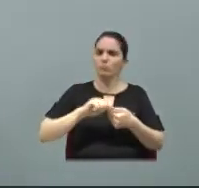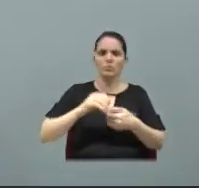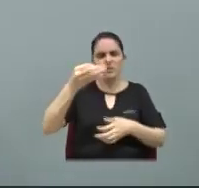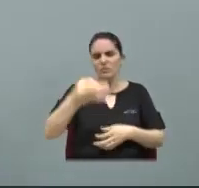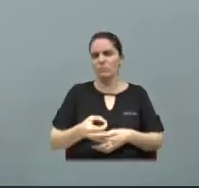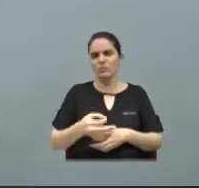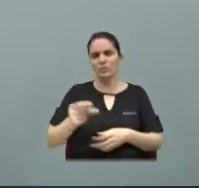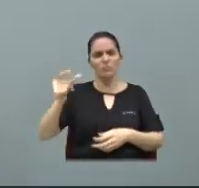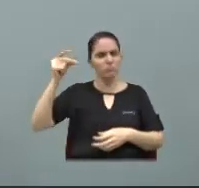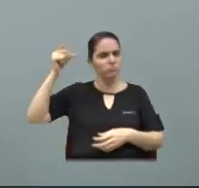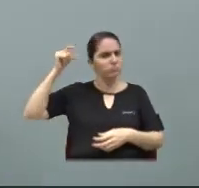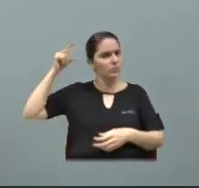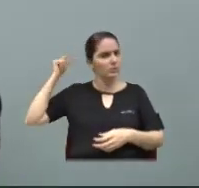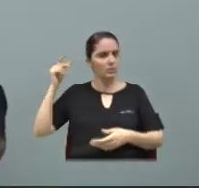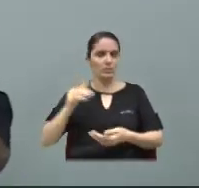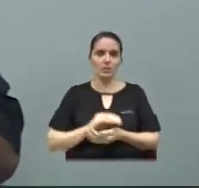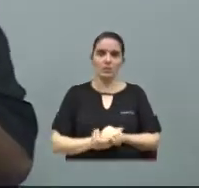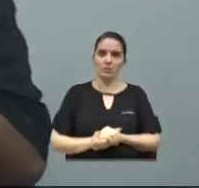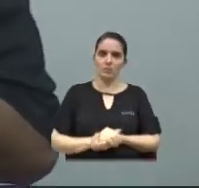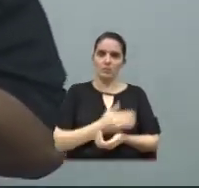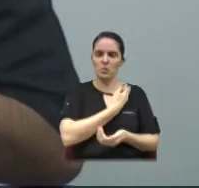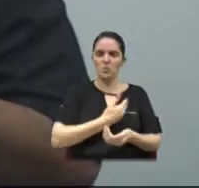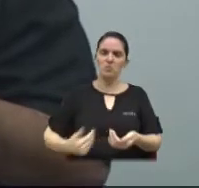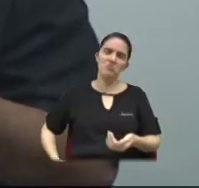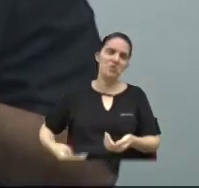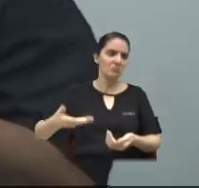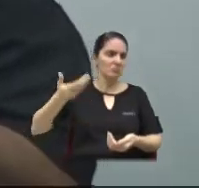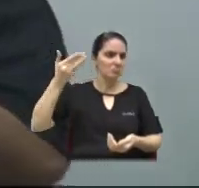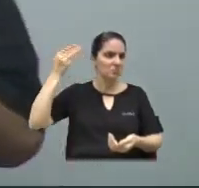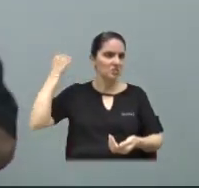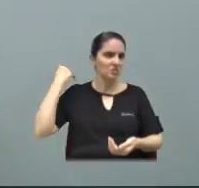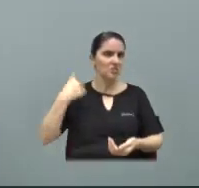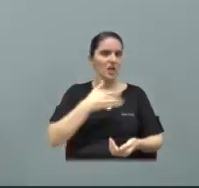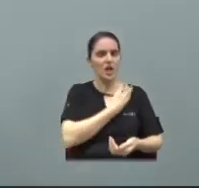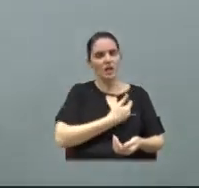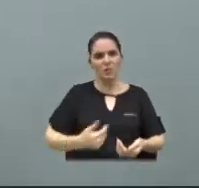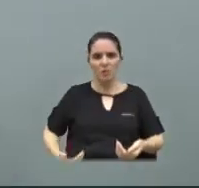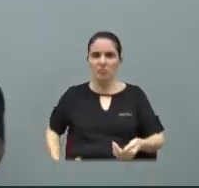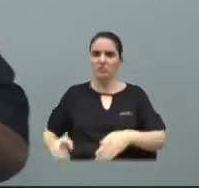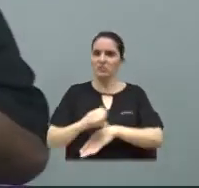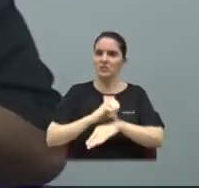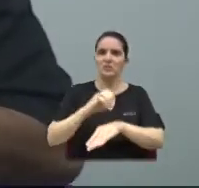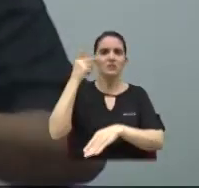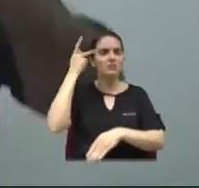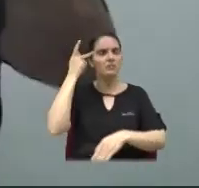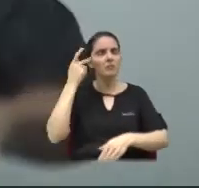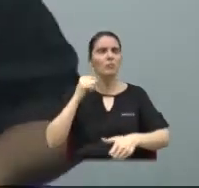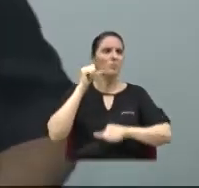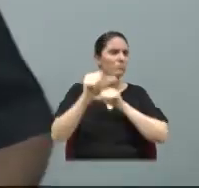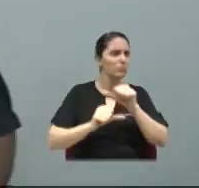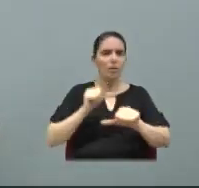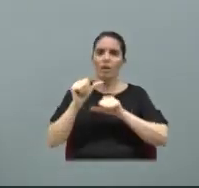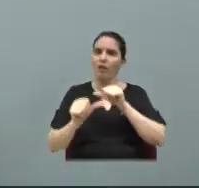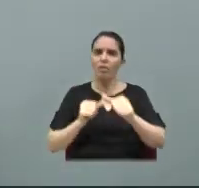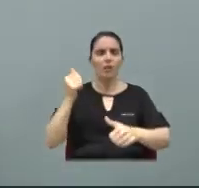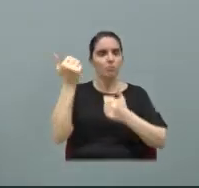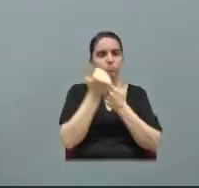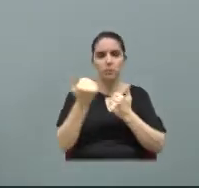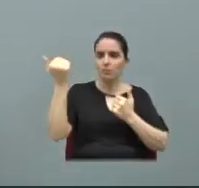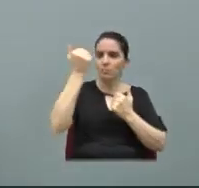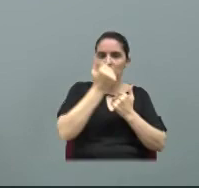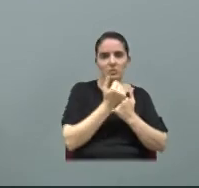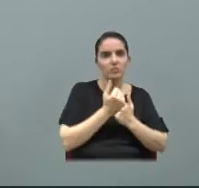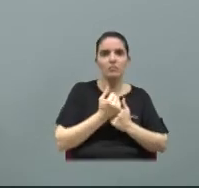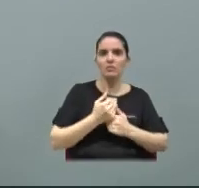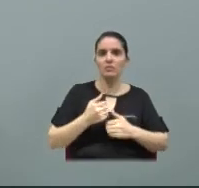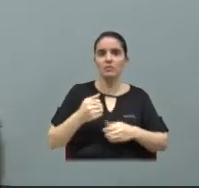hoje. E é governo que já passou, é governador que já passou, e mudou o governador, e vai mudar o governador, e os compromissos que a nossa cidade cada